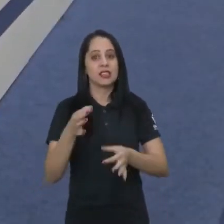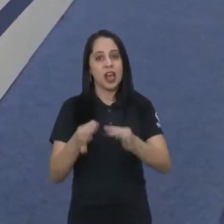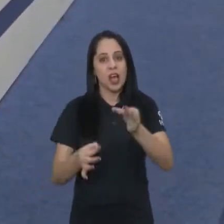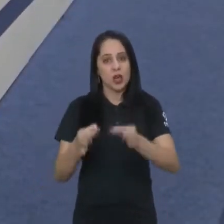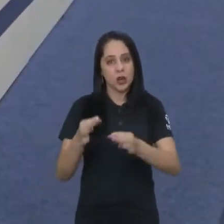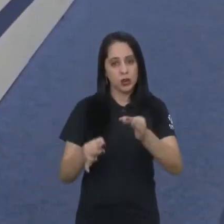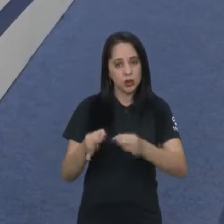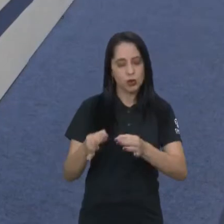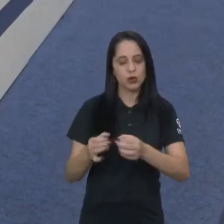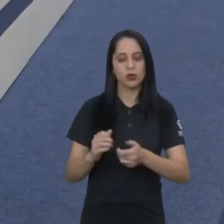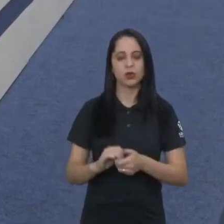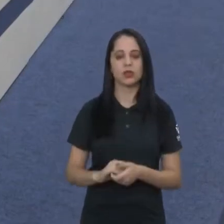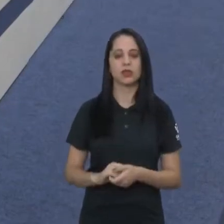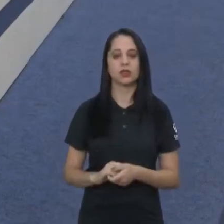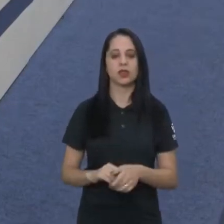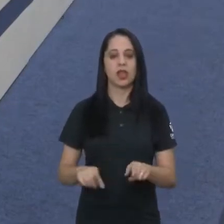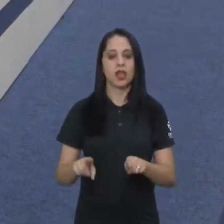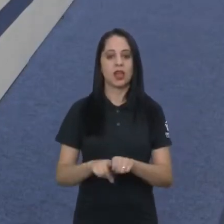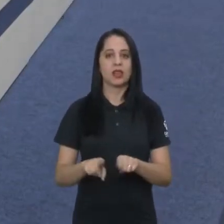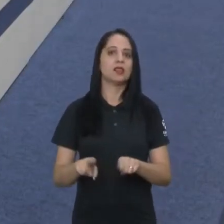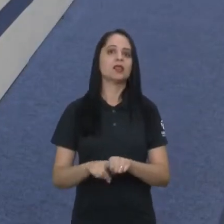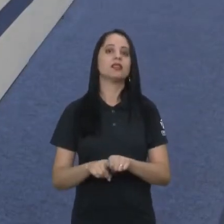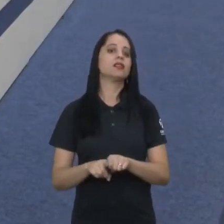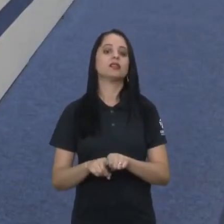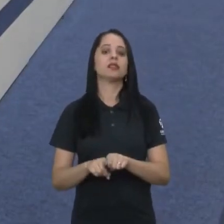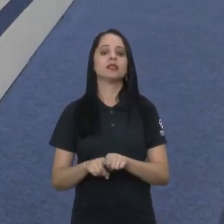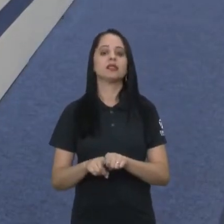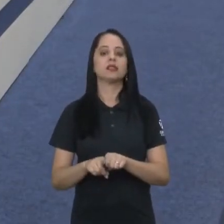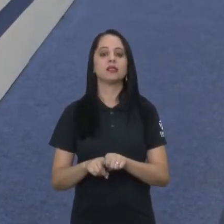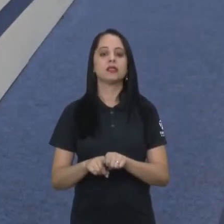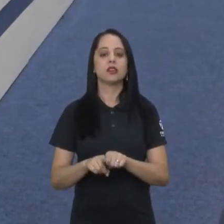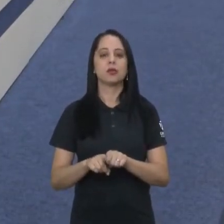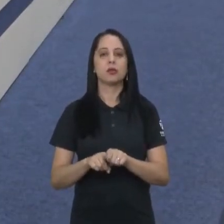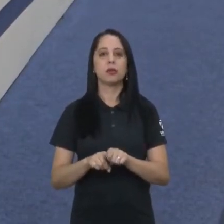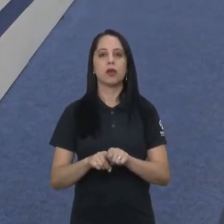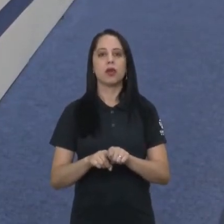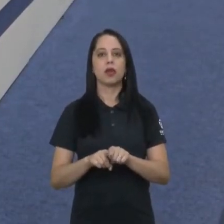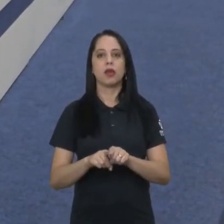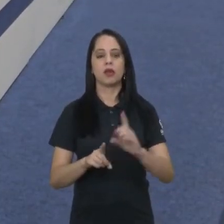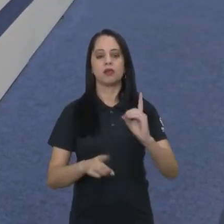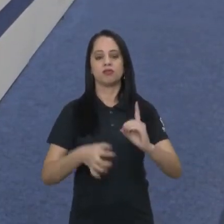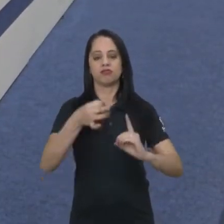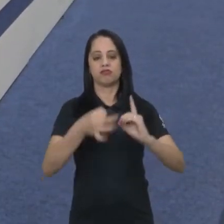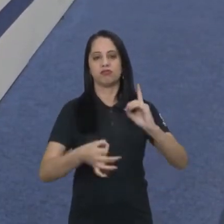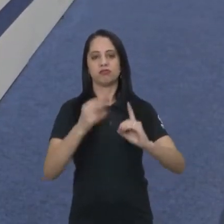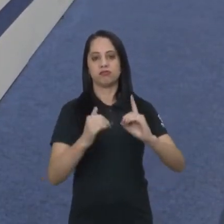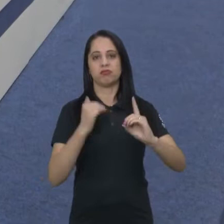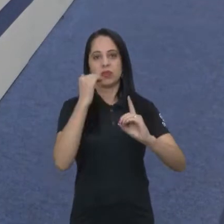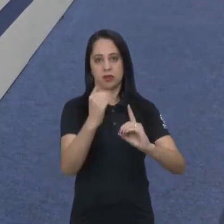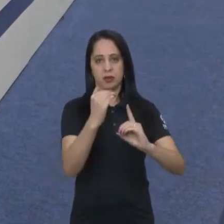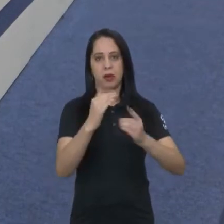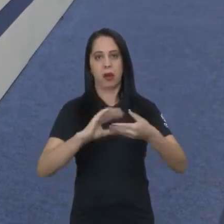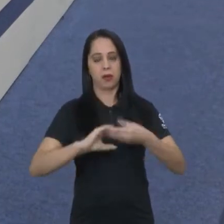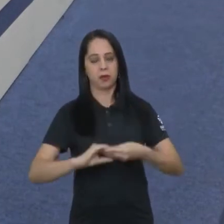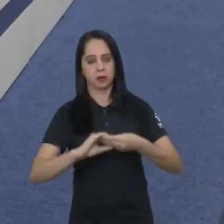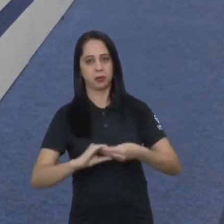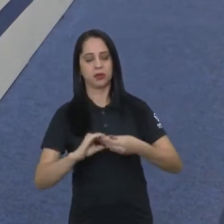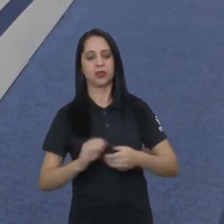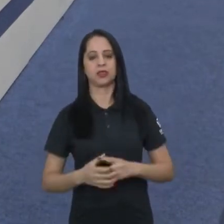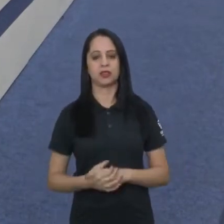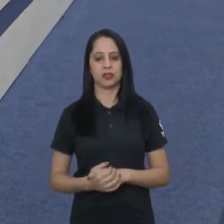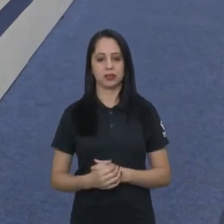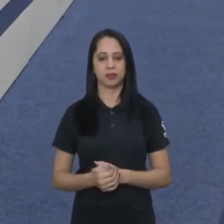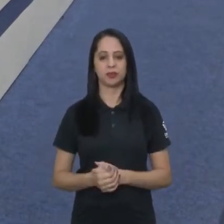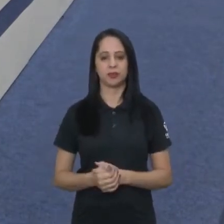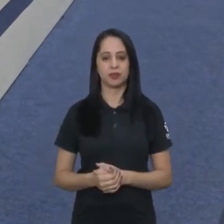desembargador. É um grande prazer ver você, Delvio, aqui de novo, né? Na sua pessoa